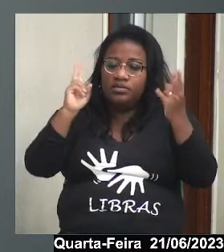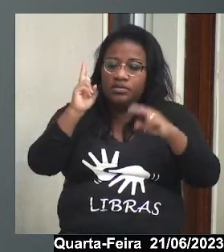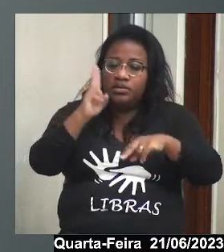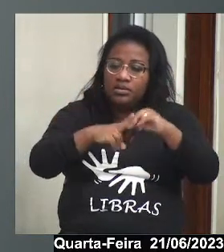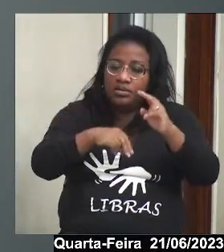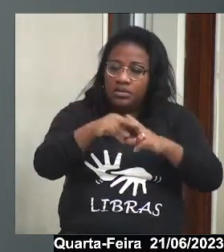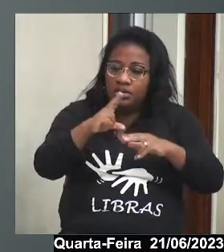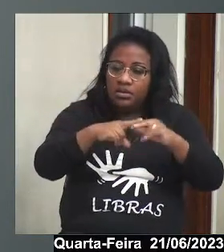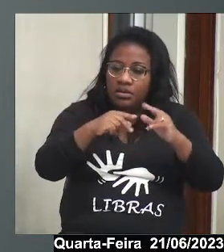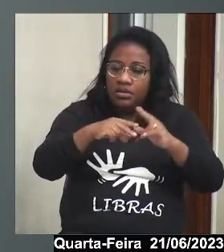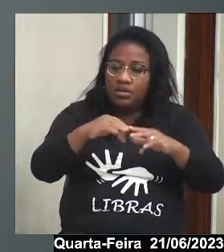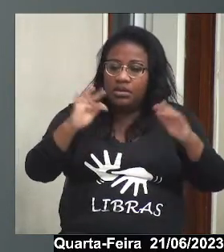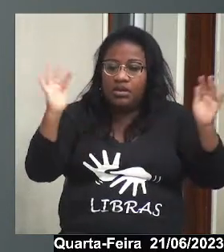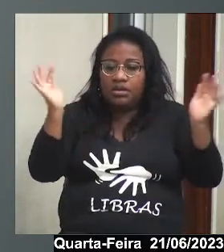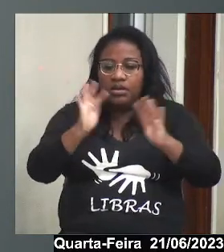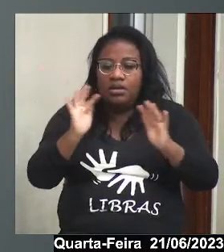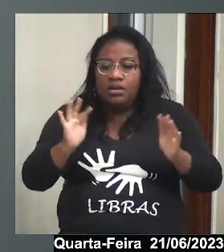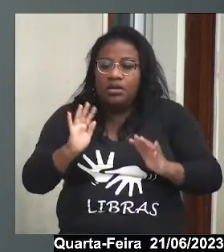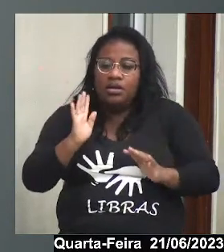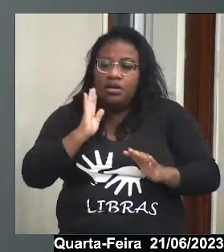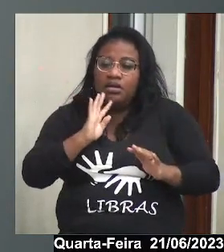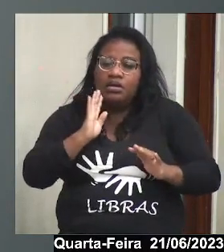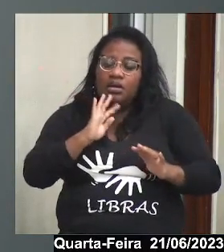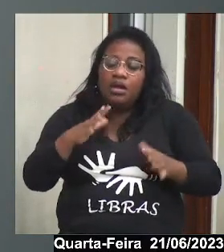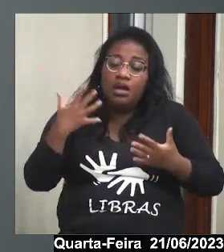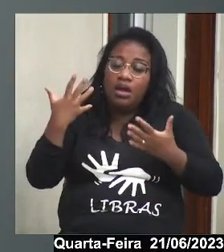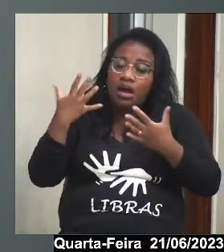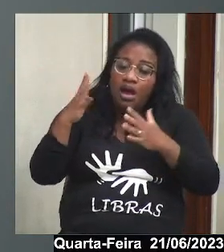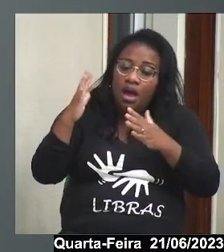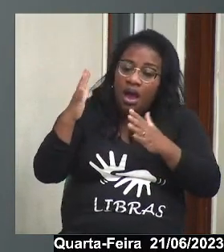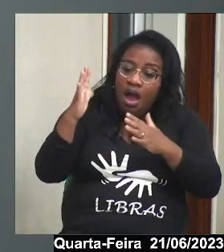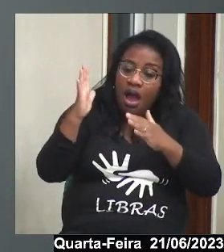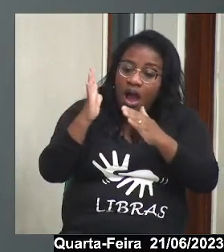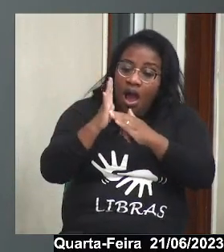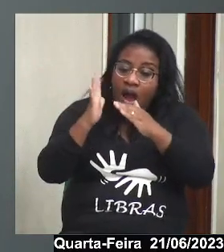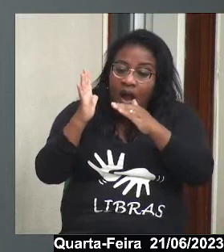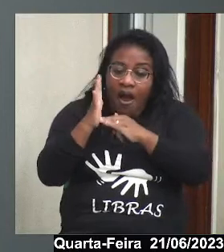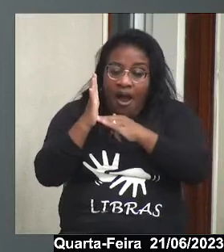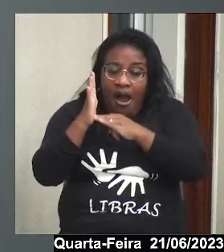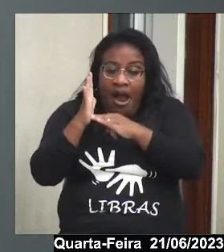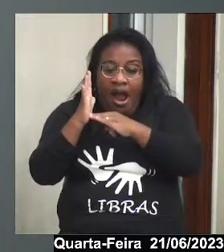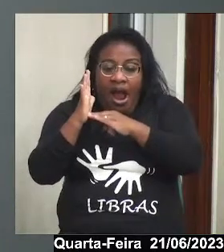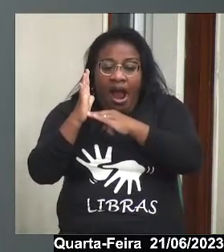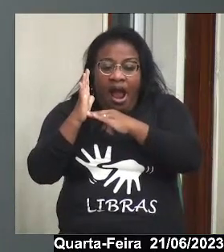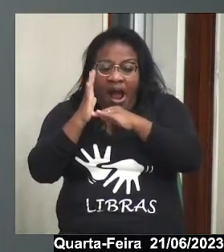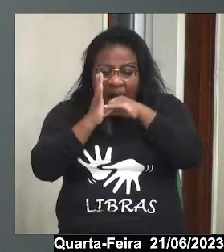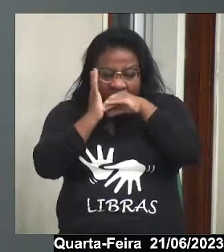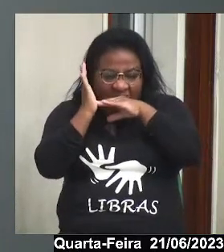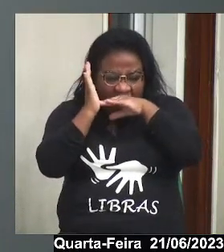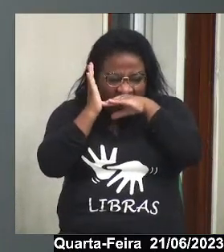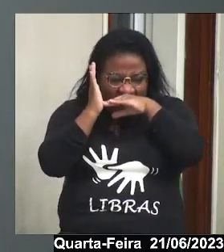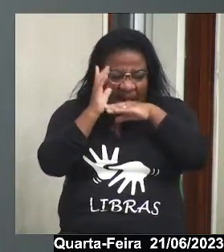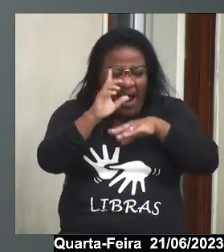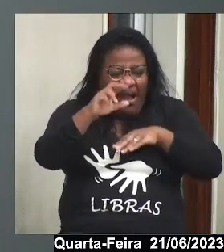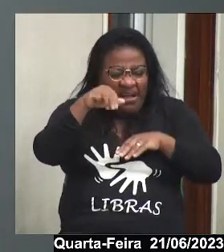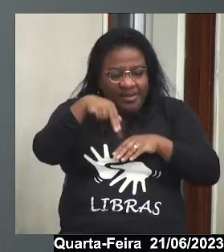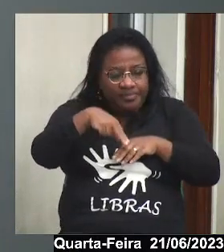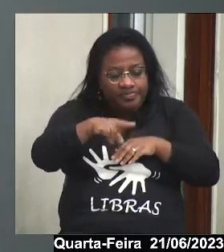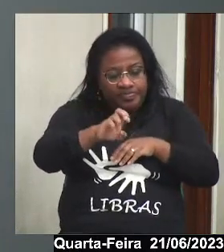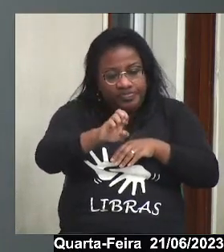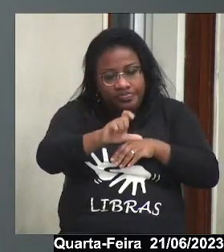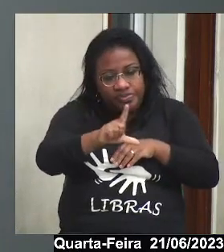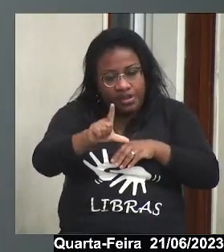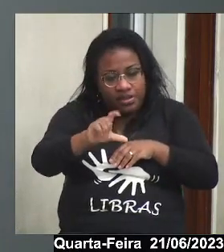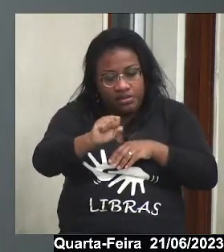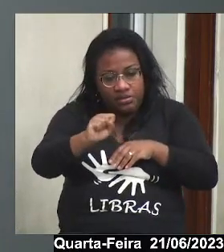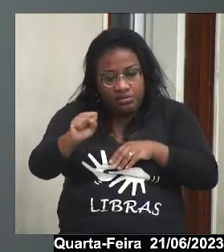amigável, com diversas famílias, estava realmente lotada. O meu parabéns vai para a Lurdinha, a irmã do Nelson, e